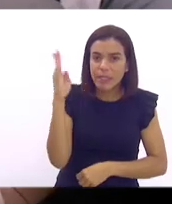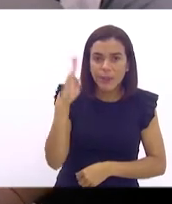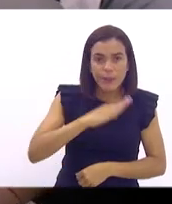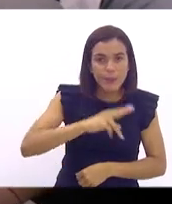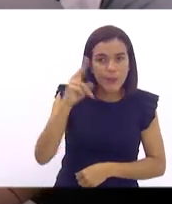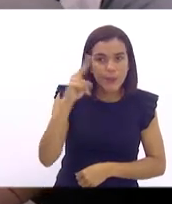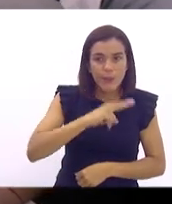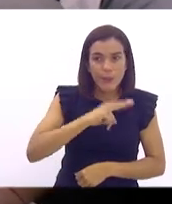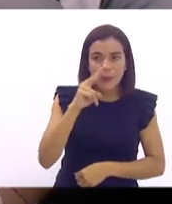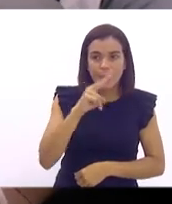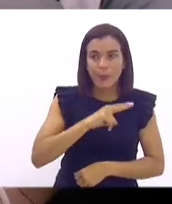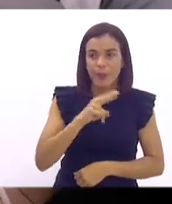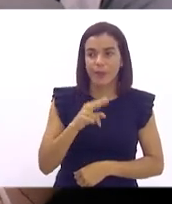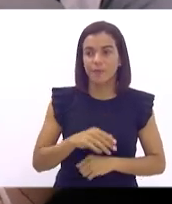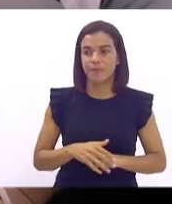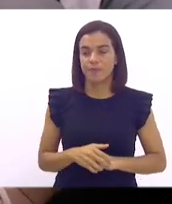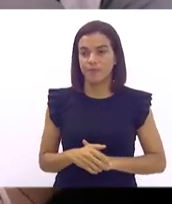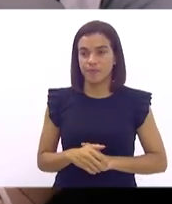no abrigo.